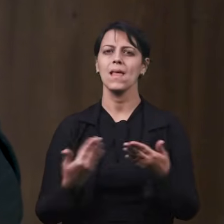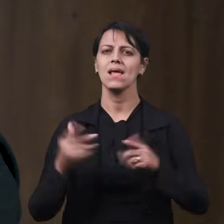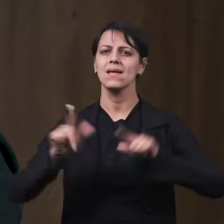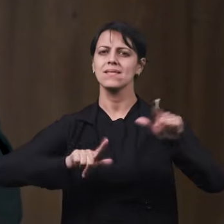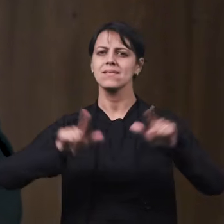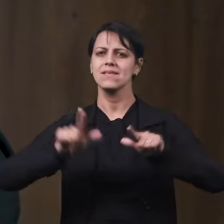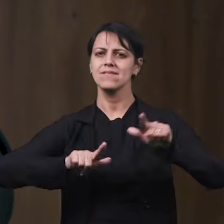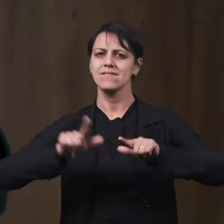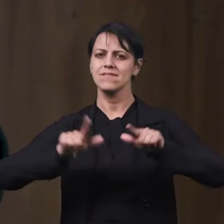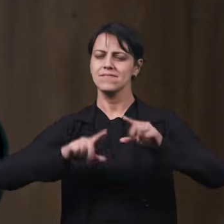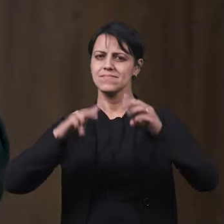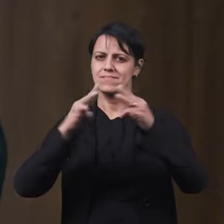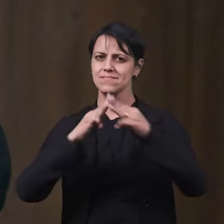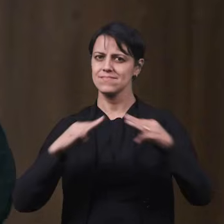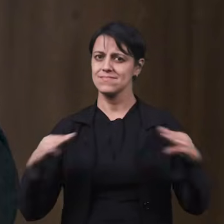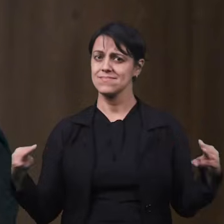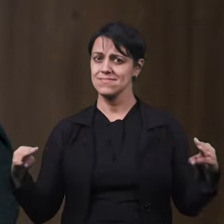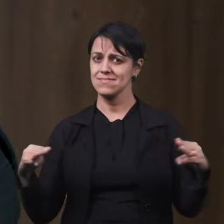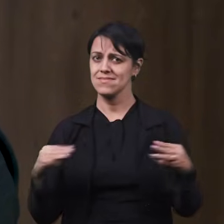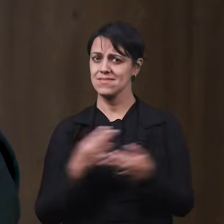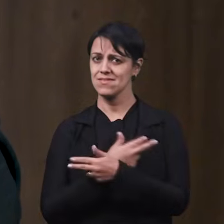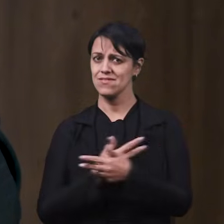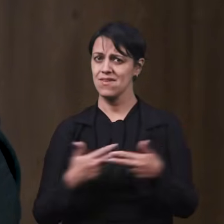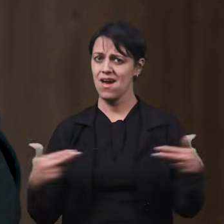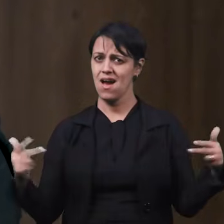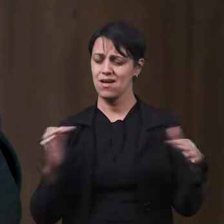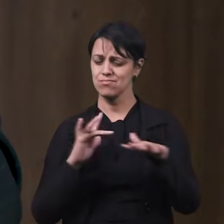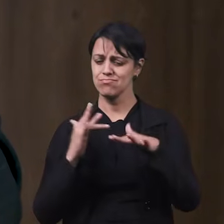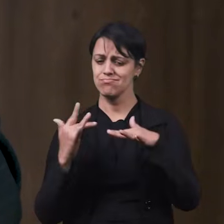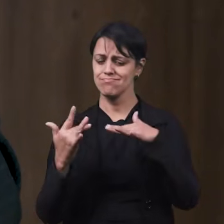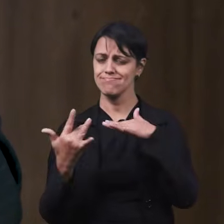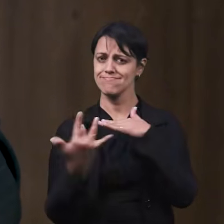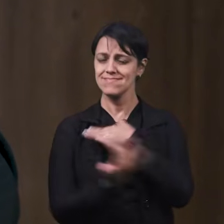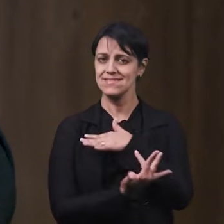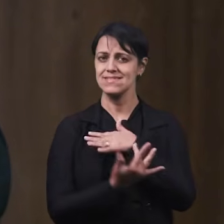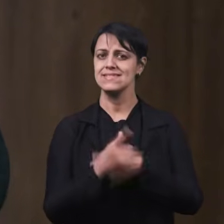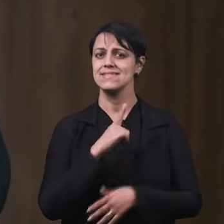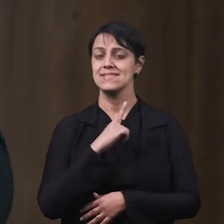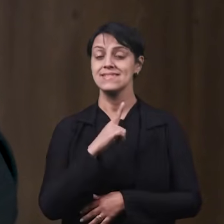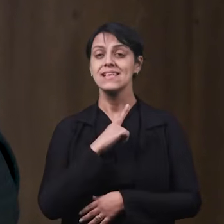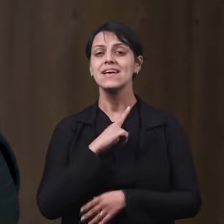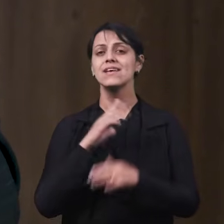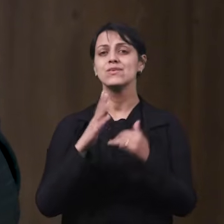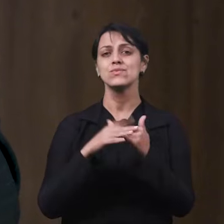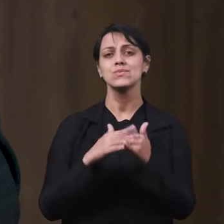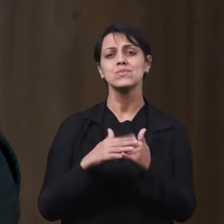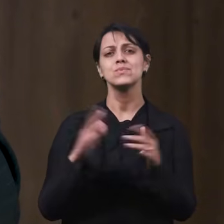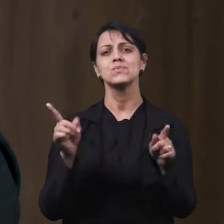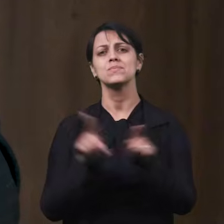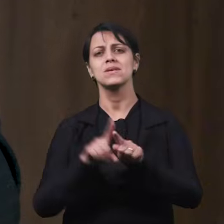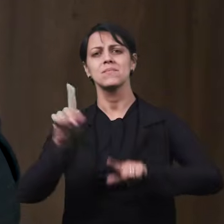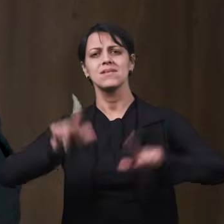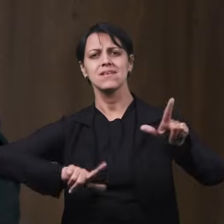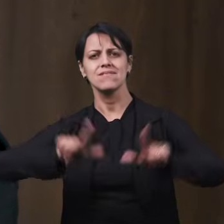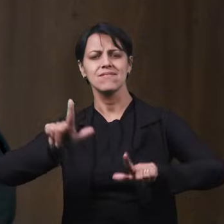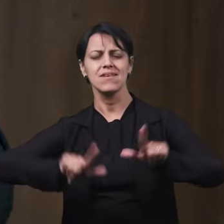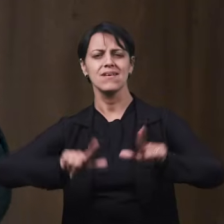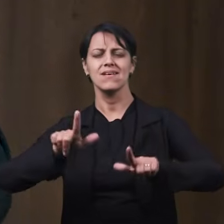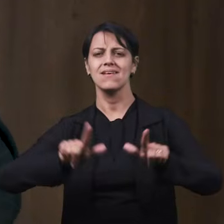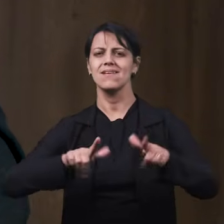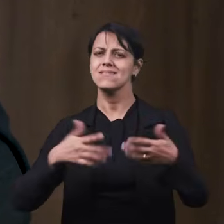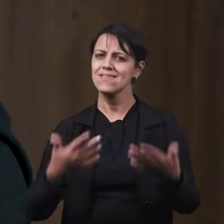TV Manaim nos seus diversos canais, multiplataformas, YouTube, TV aberta.